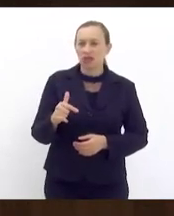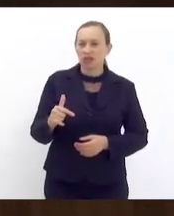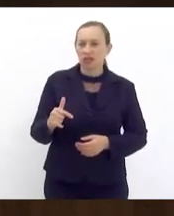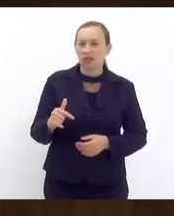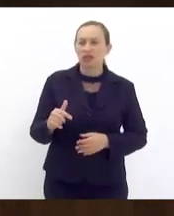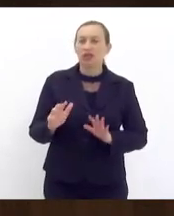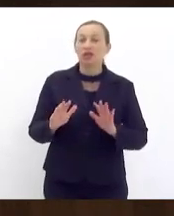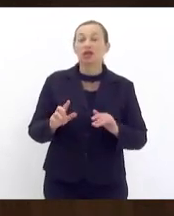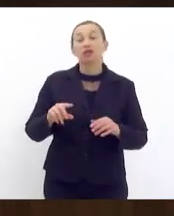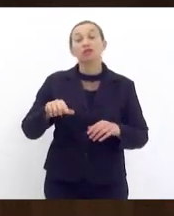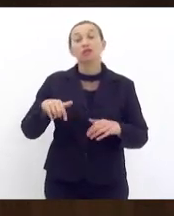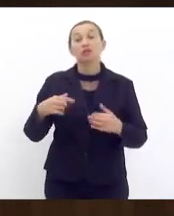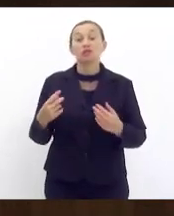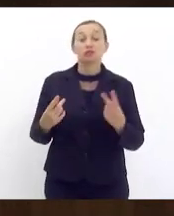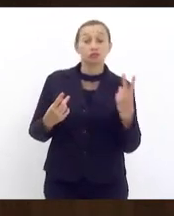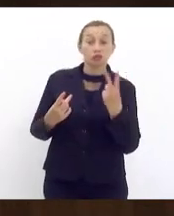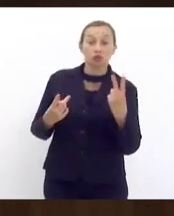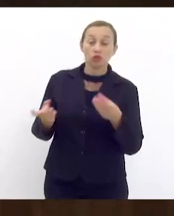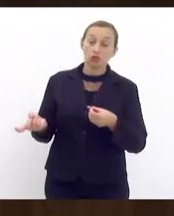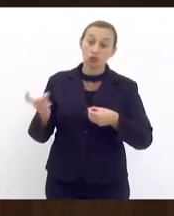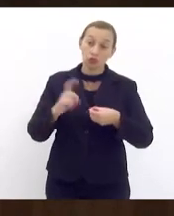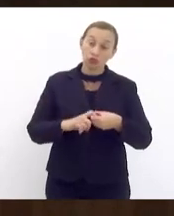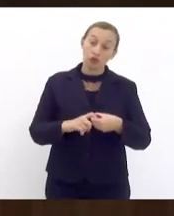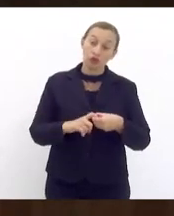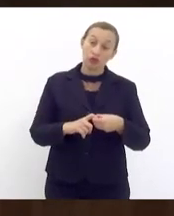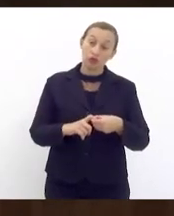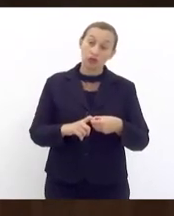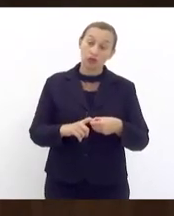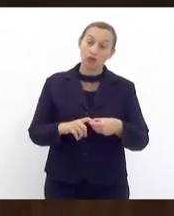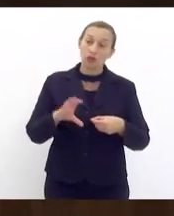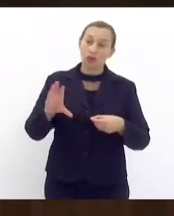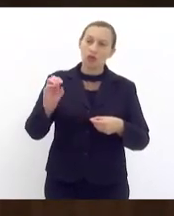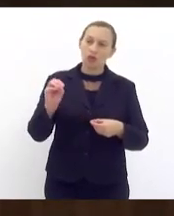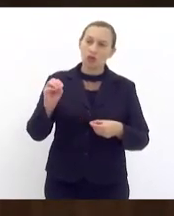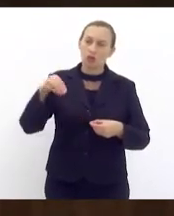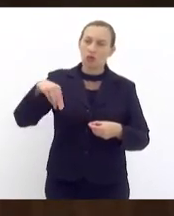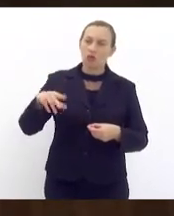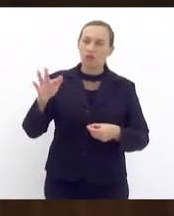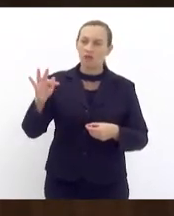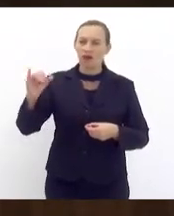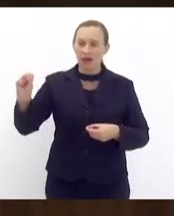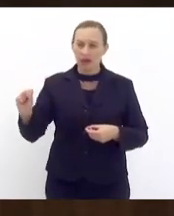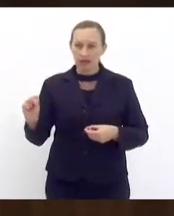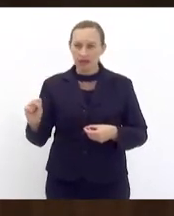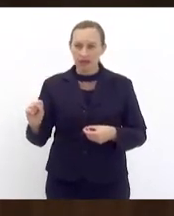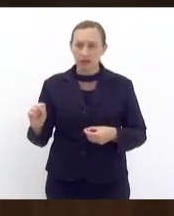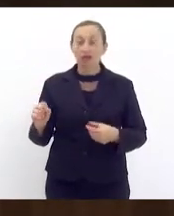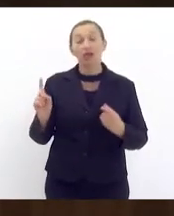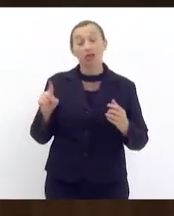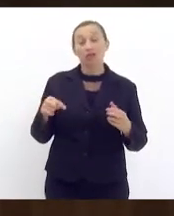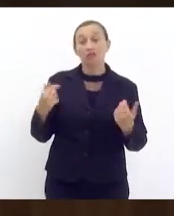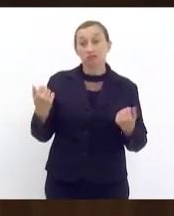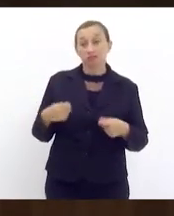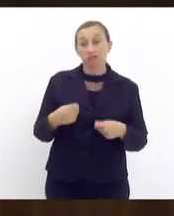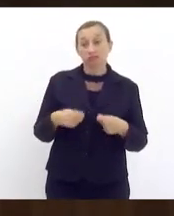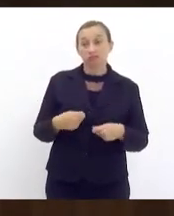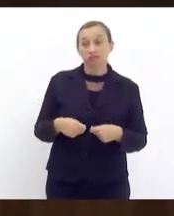são dois convênios Como faz que o estado participa é necessário